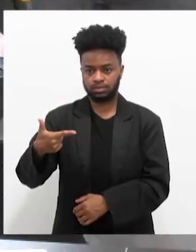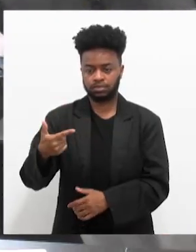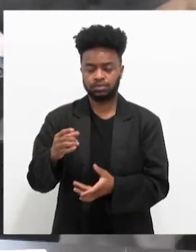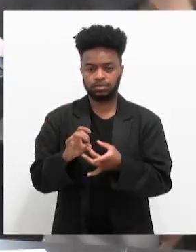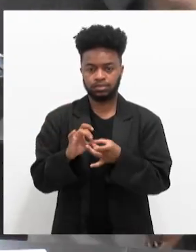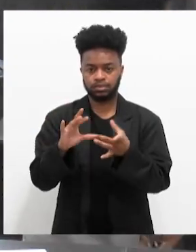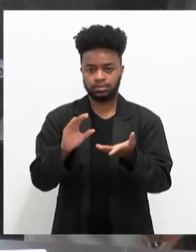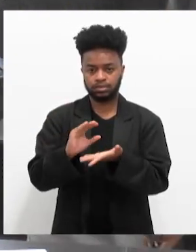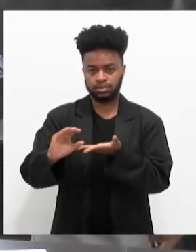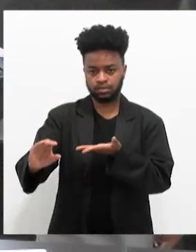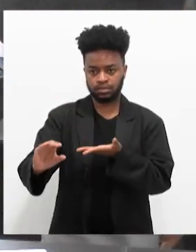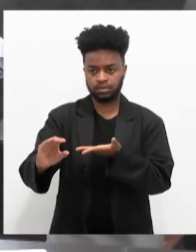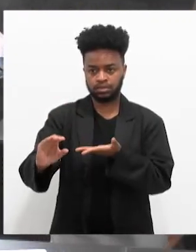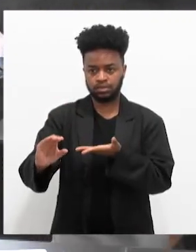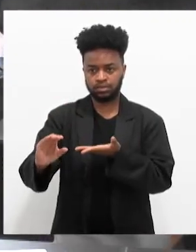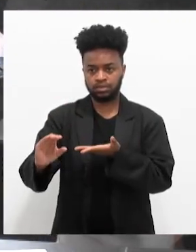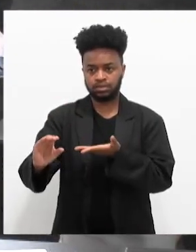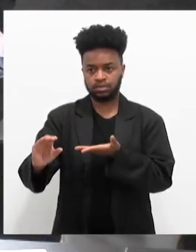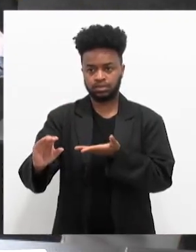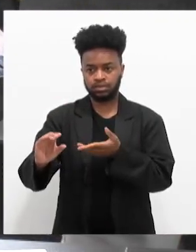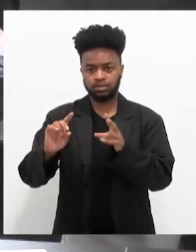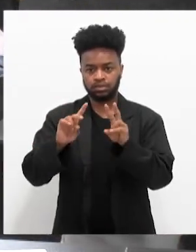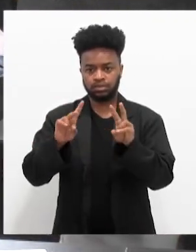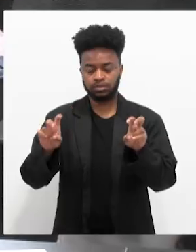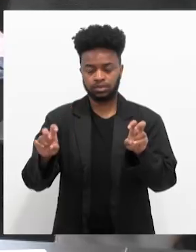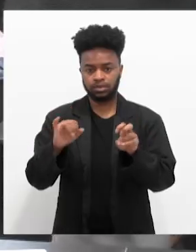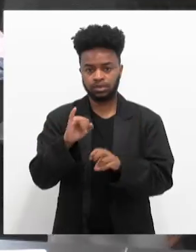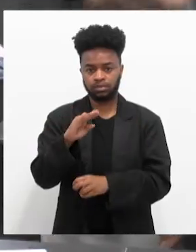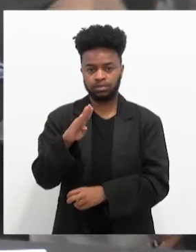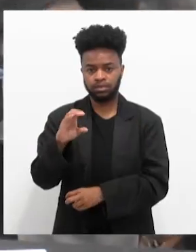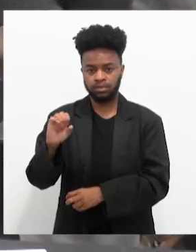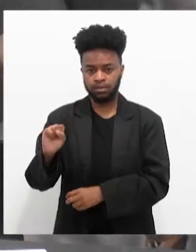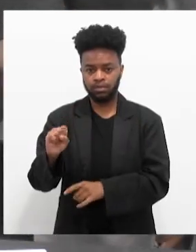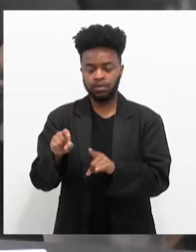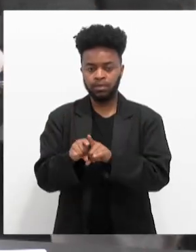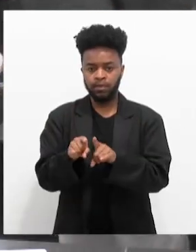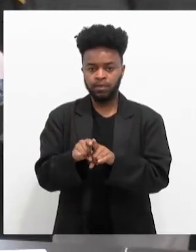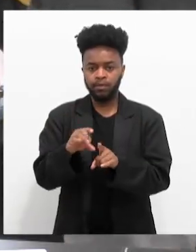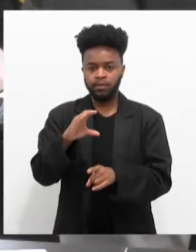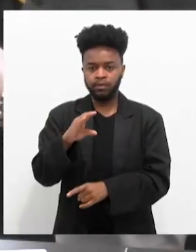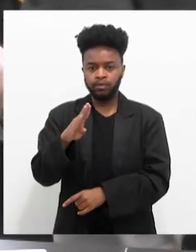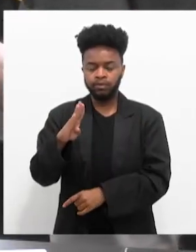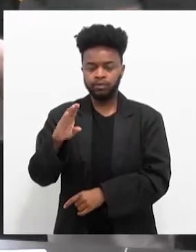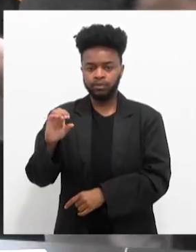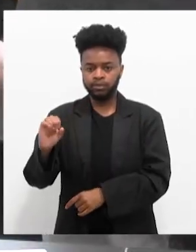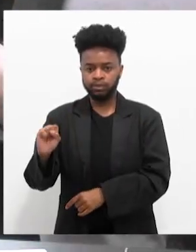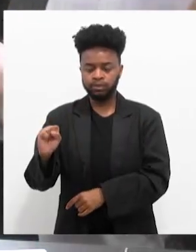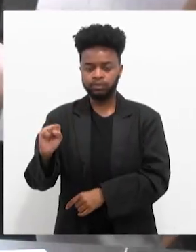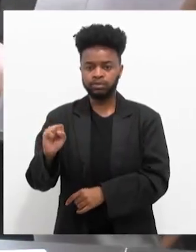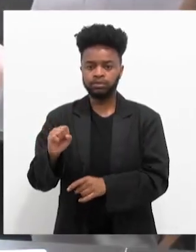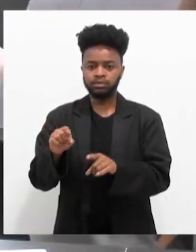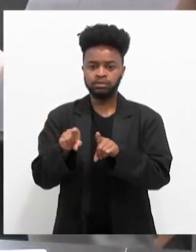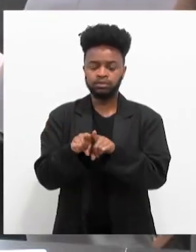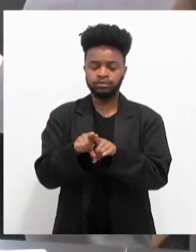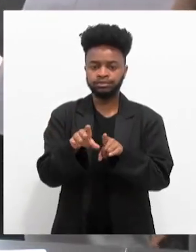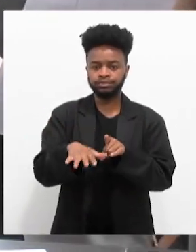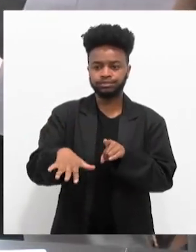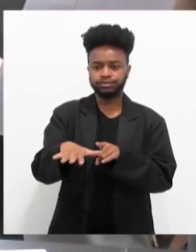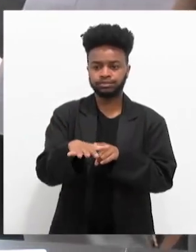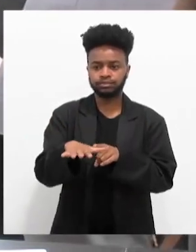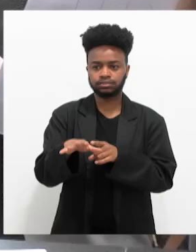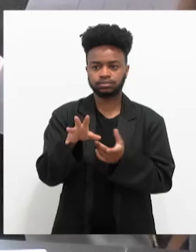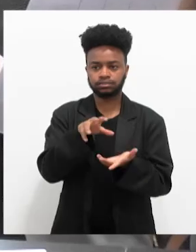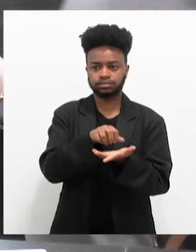da contribuição sobre bens e serviços, CBS, e do IBS nas atividades notariais e registrais em face